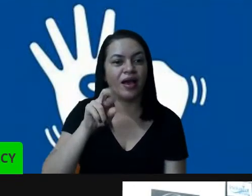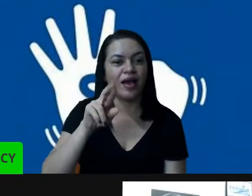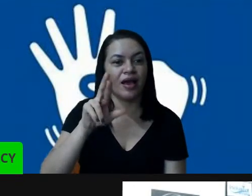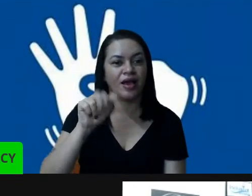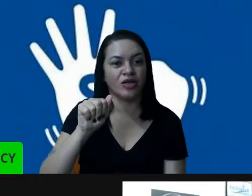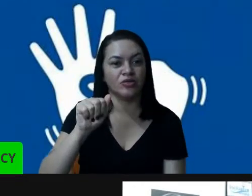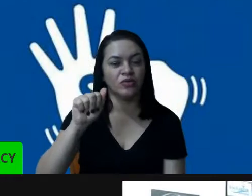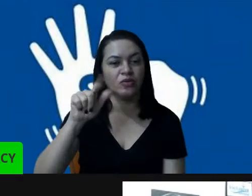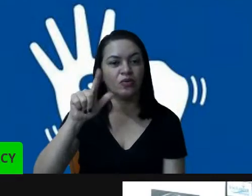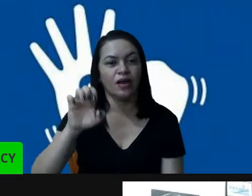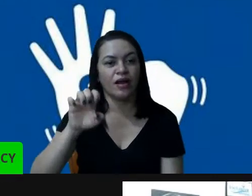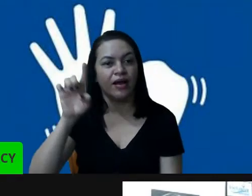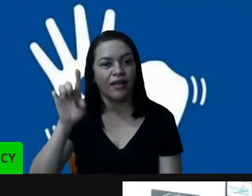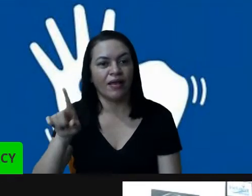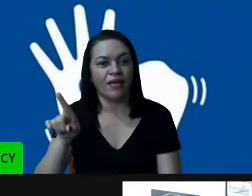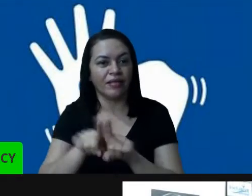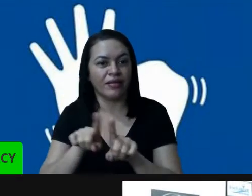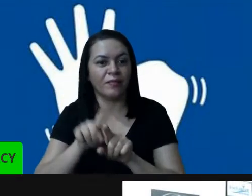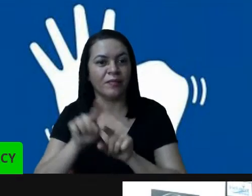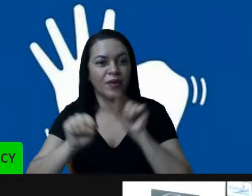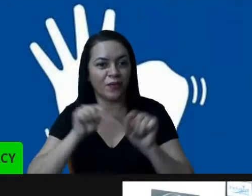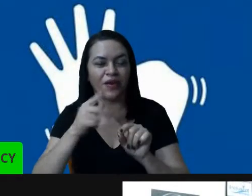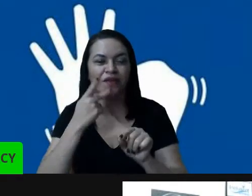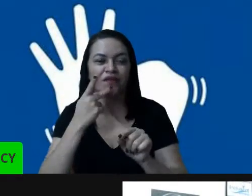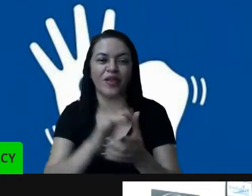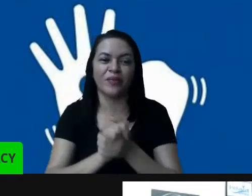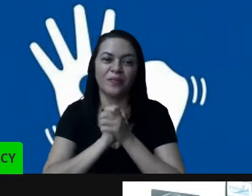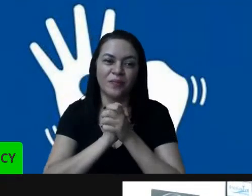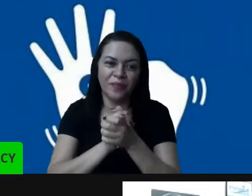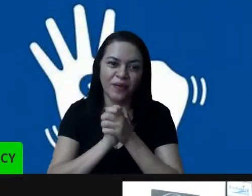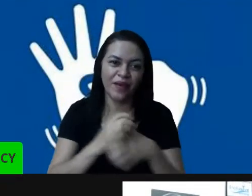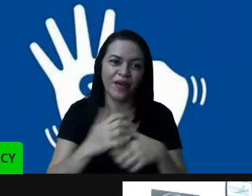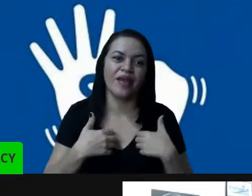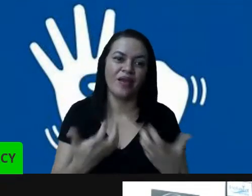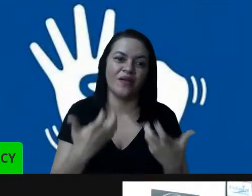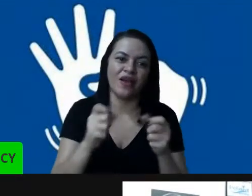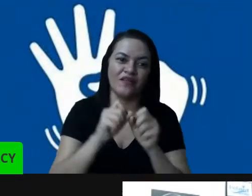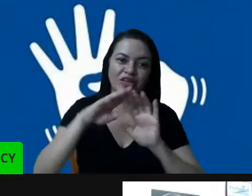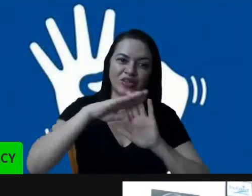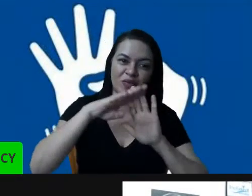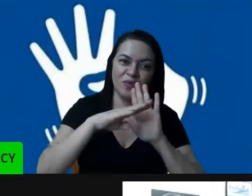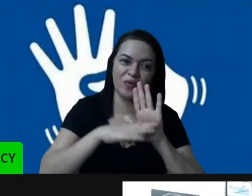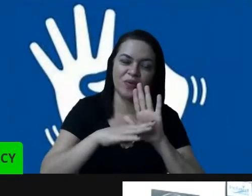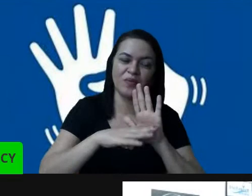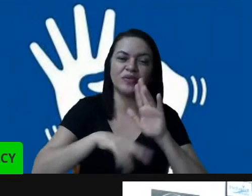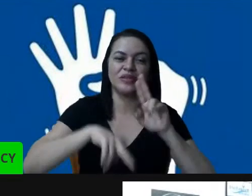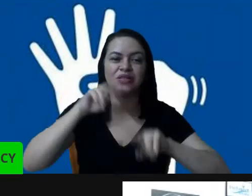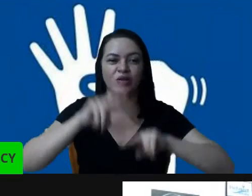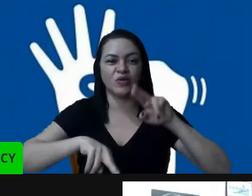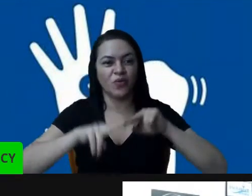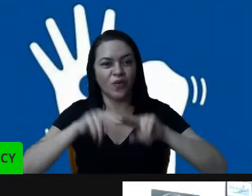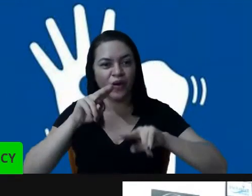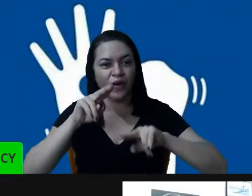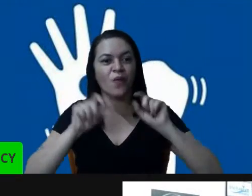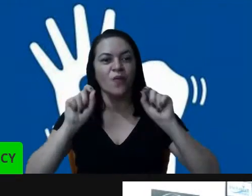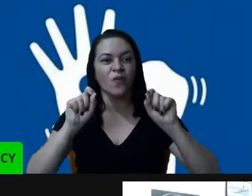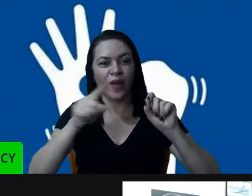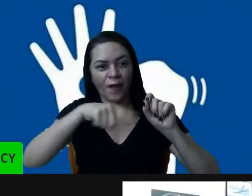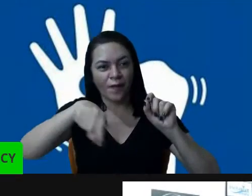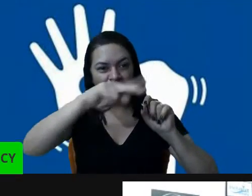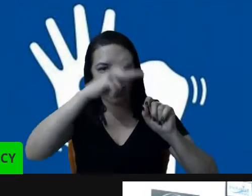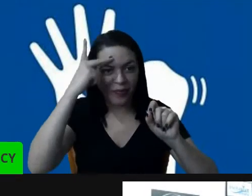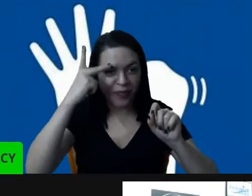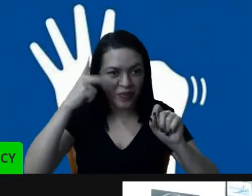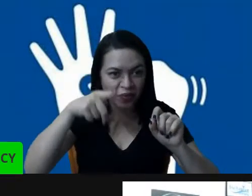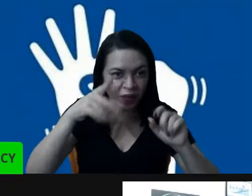botou aqui, hashtag Fique em Casa. Quero fazer um projeto em São João para as pessoas verem em casa,